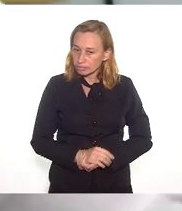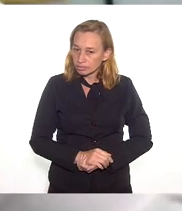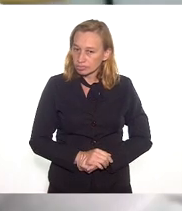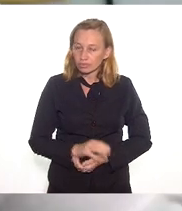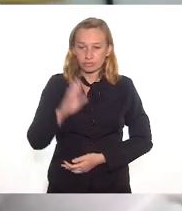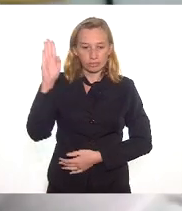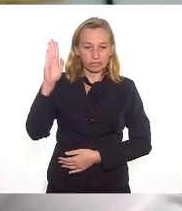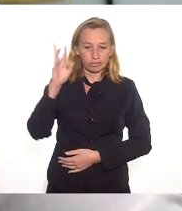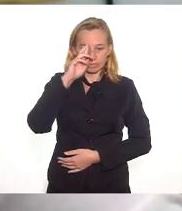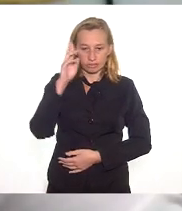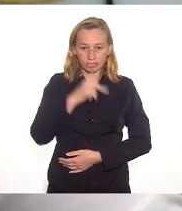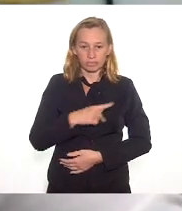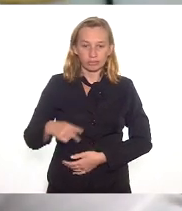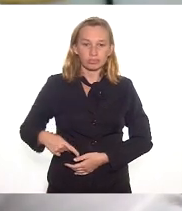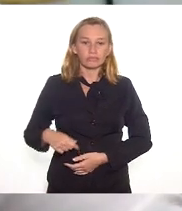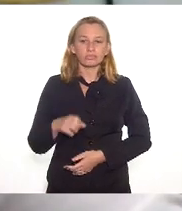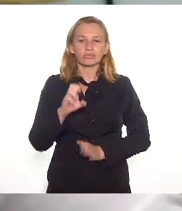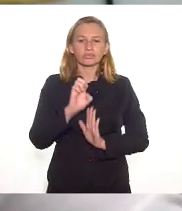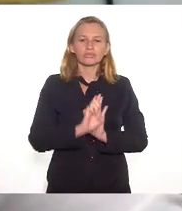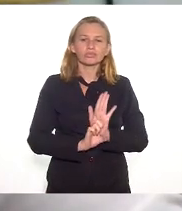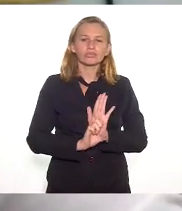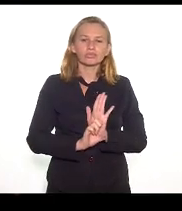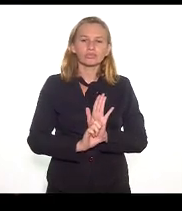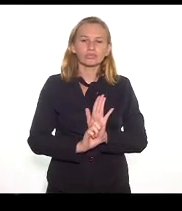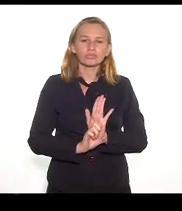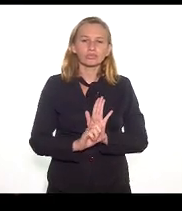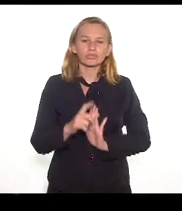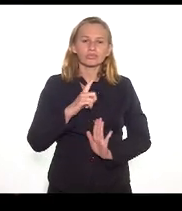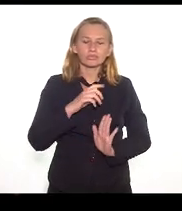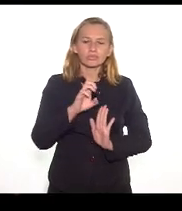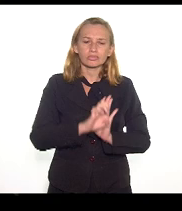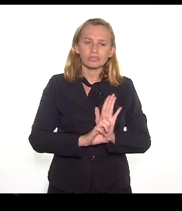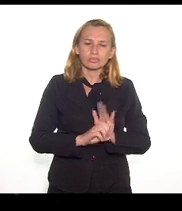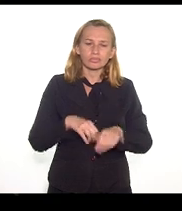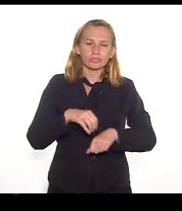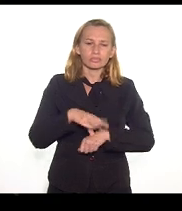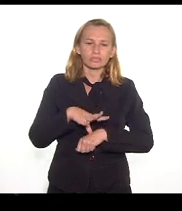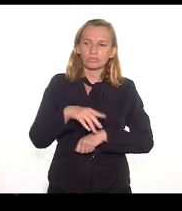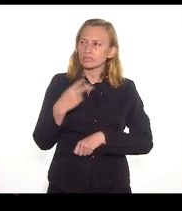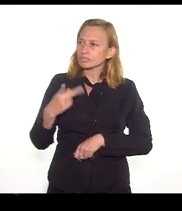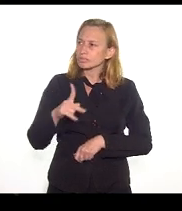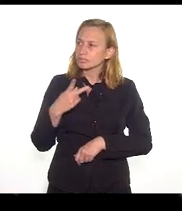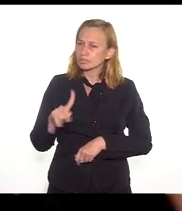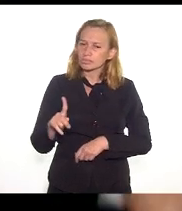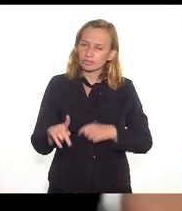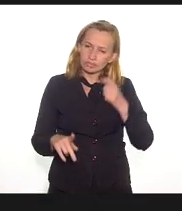aqui, presidente. Tem uma emenda à Indicação Legislativa de Vossa Excelência.